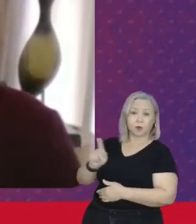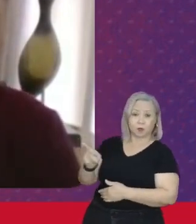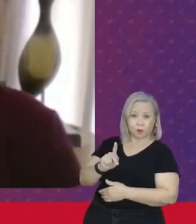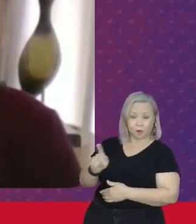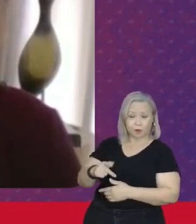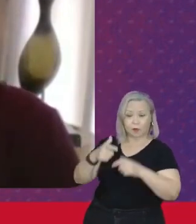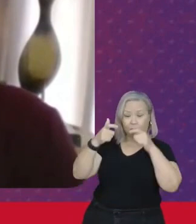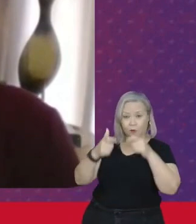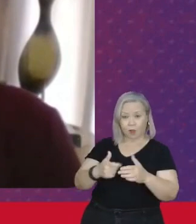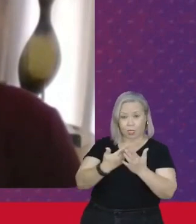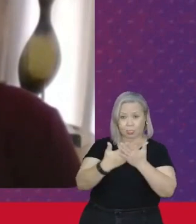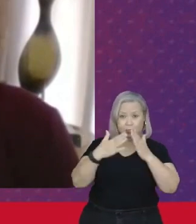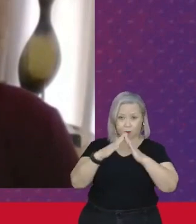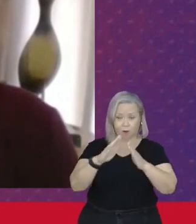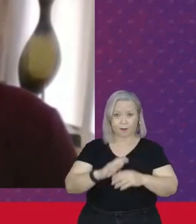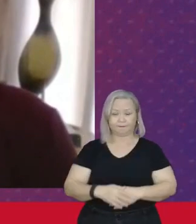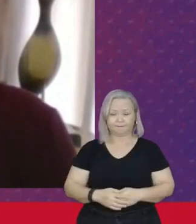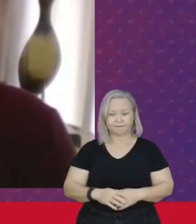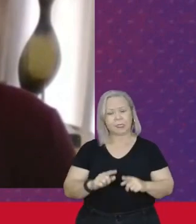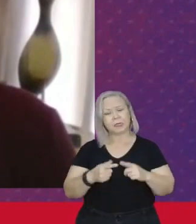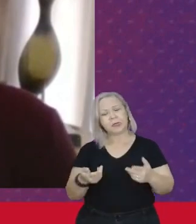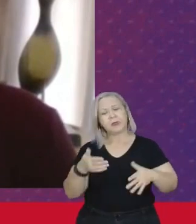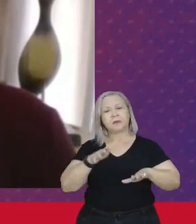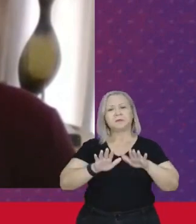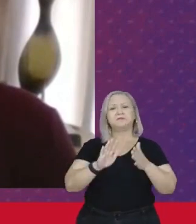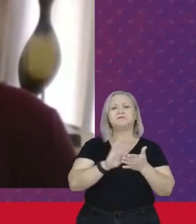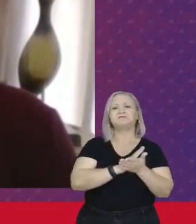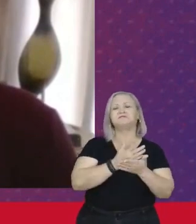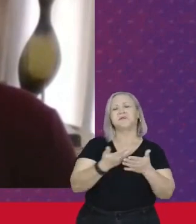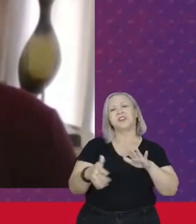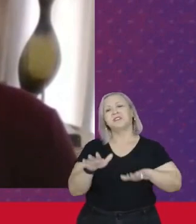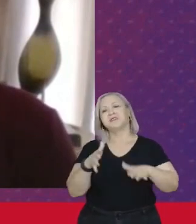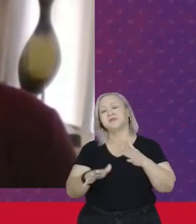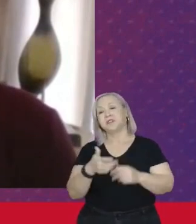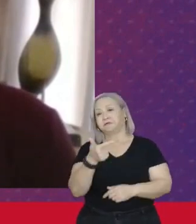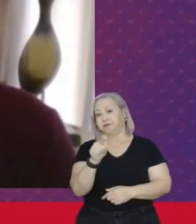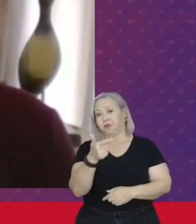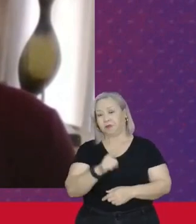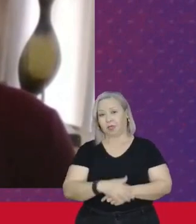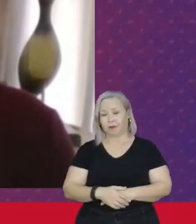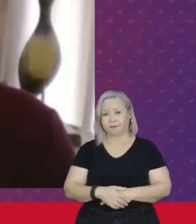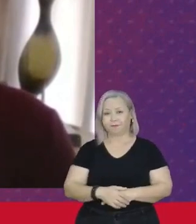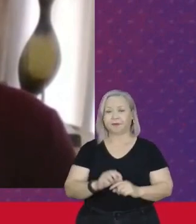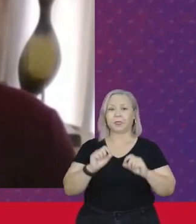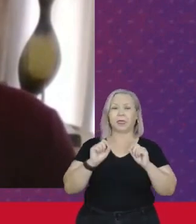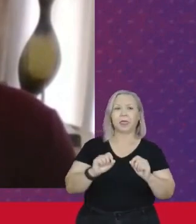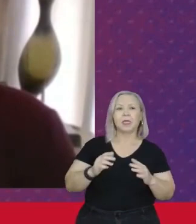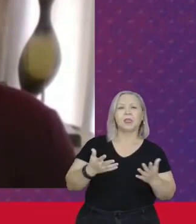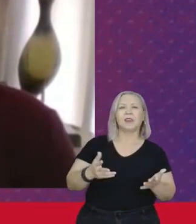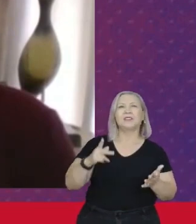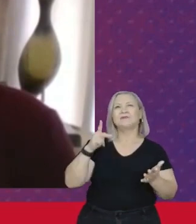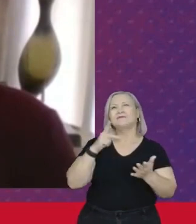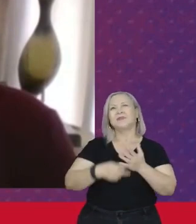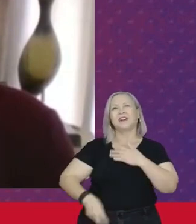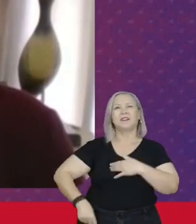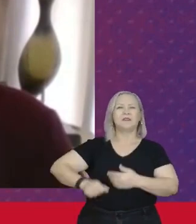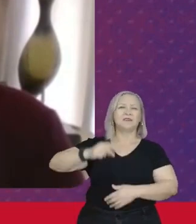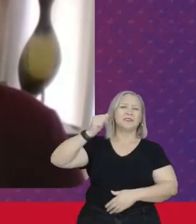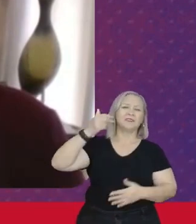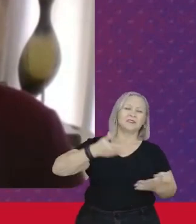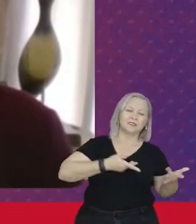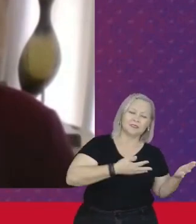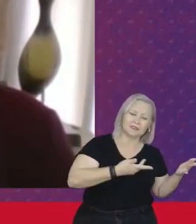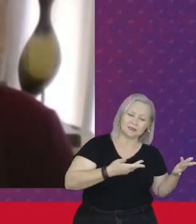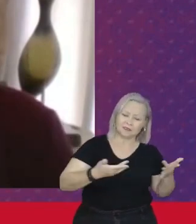ambiente escolar. Mas isso às vezes não ocorre. Então, aquela cena antiga de levar trabalho